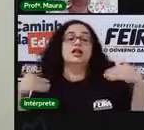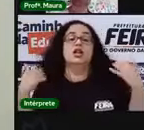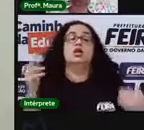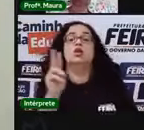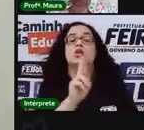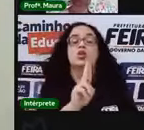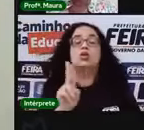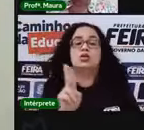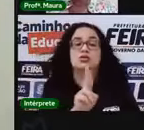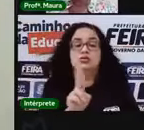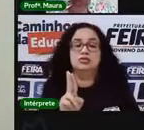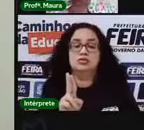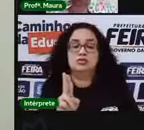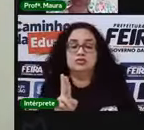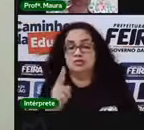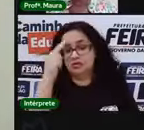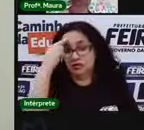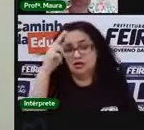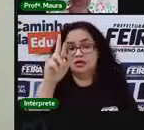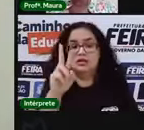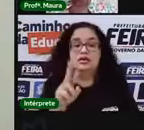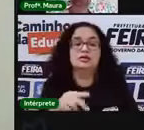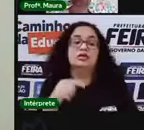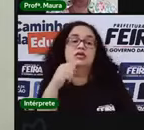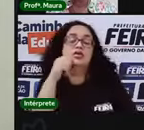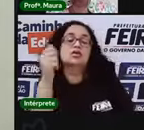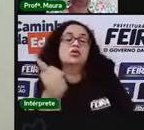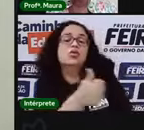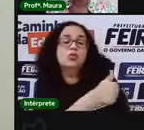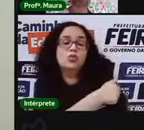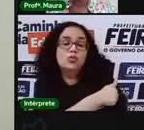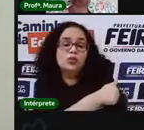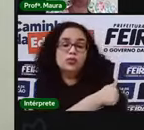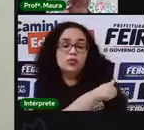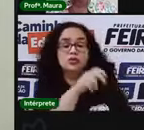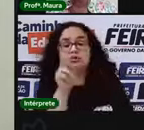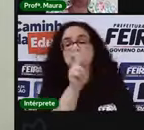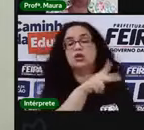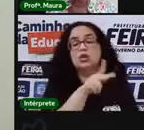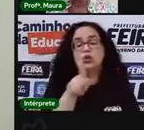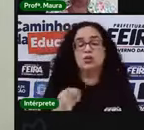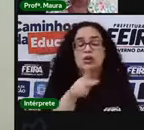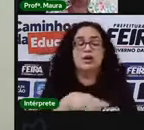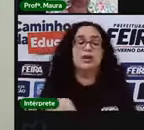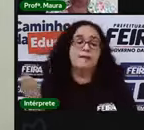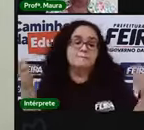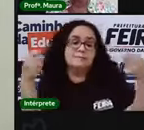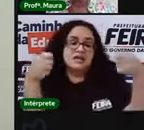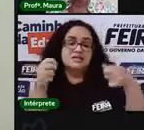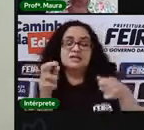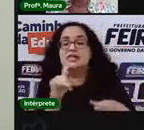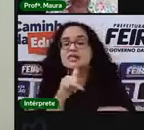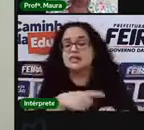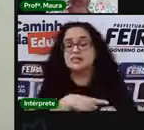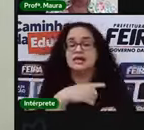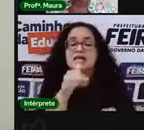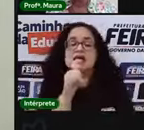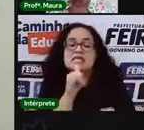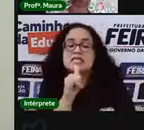disso, minha gente? Referência. Nossos alunos, nossos estudantes precisam ter referência. Referência do